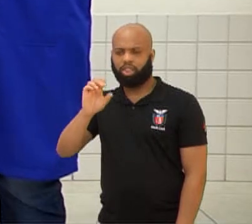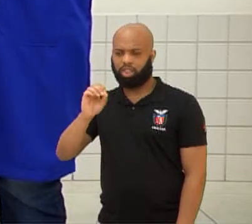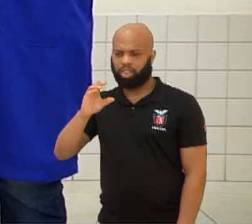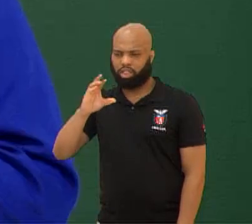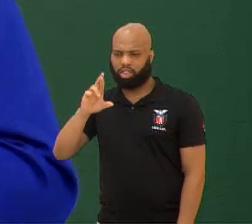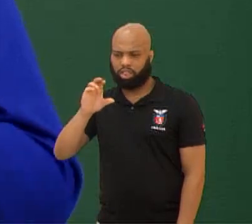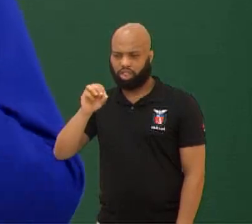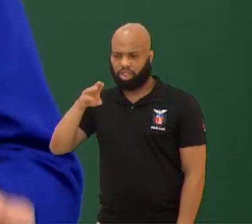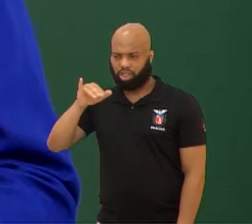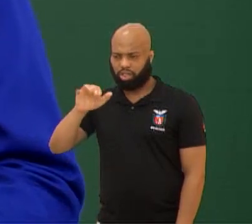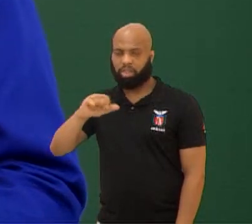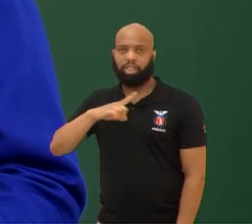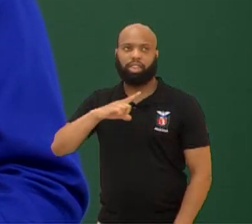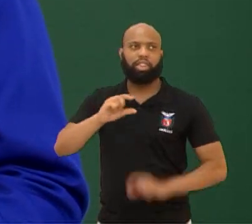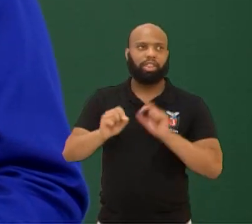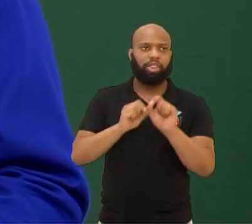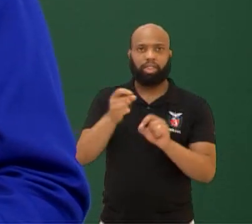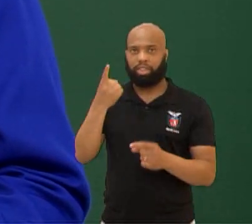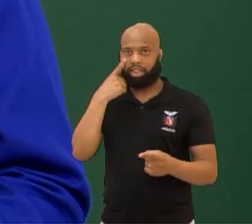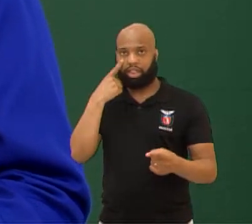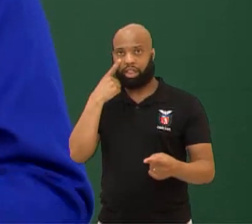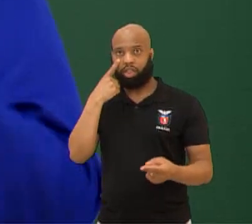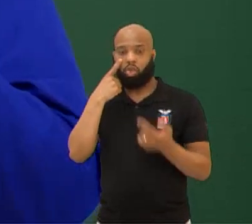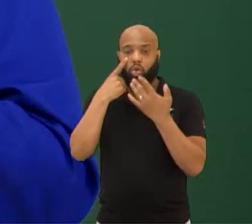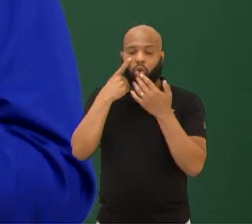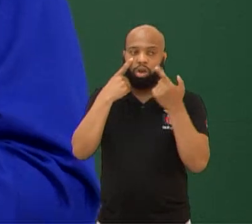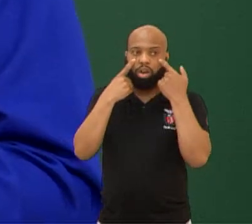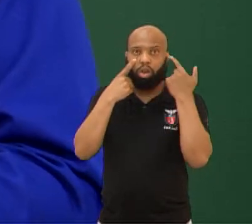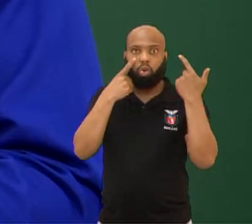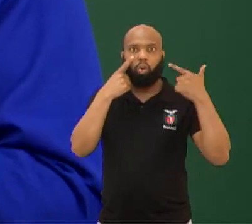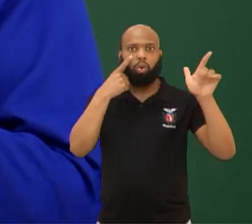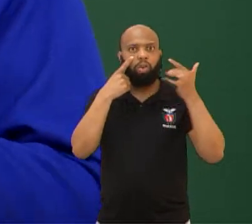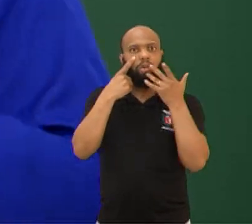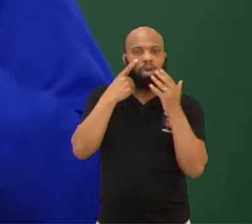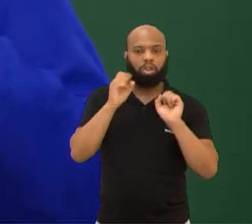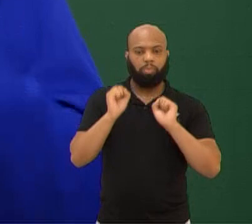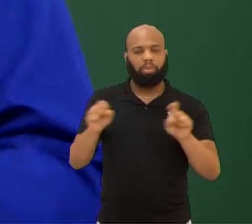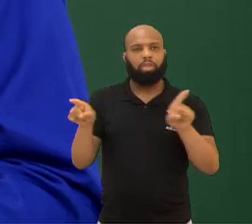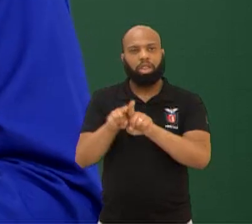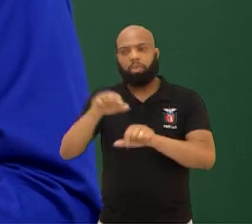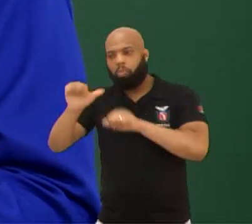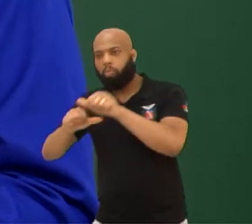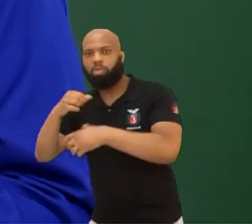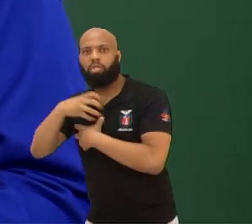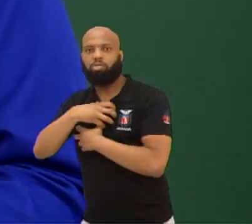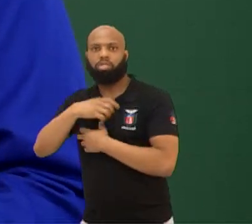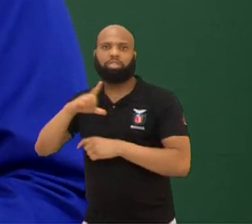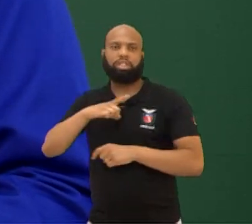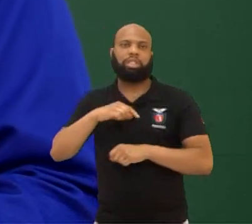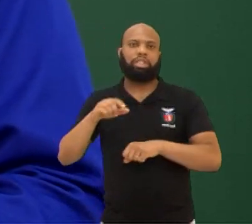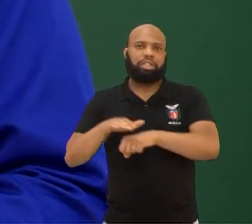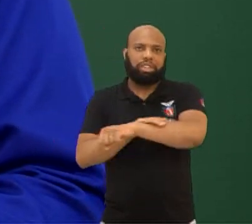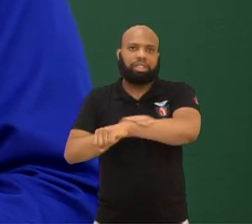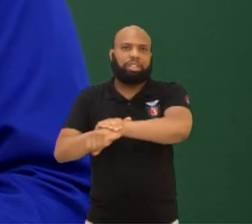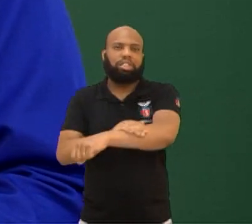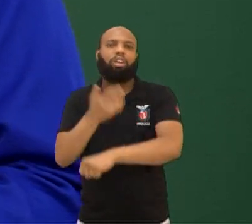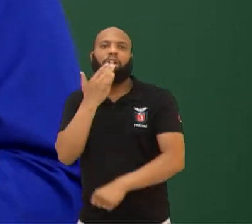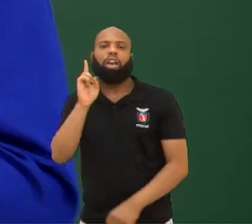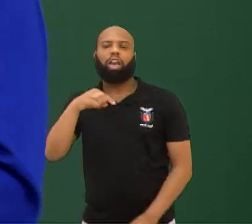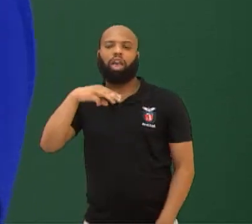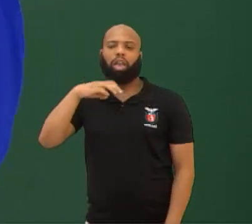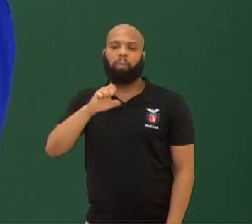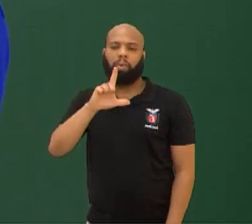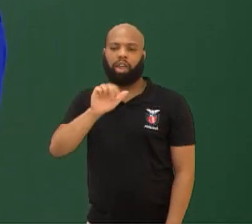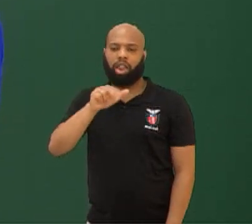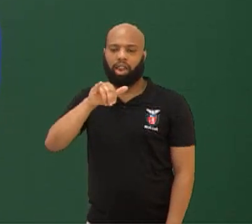heterocromia, que pode ter, por exemplo, 2 olhos da mesma cor. E eles podem mudar de acordo com a quantidade de melanina que é adicionada nesse olho aí.